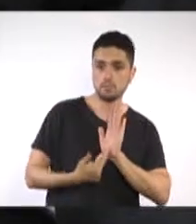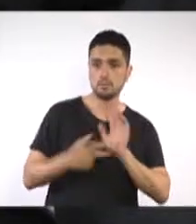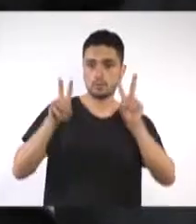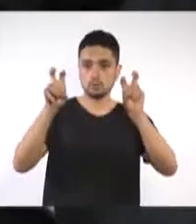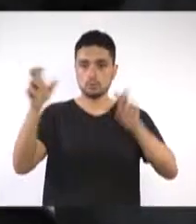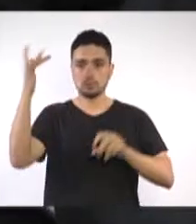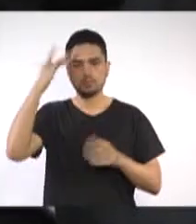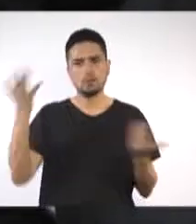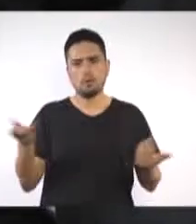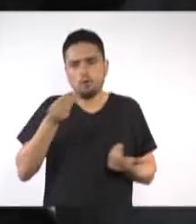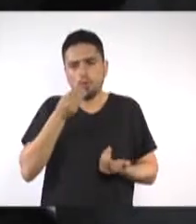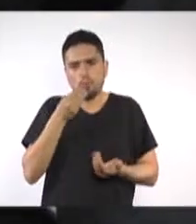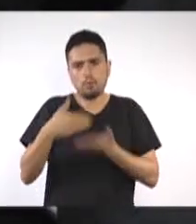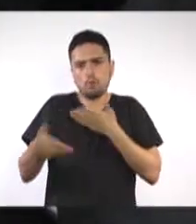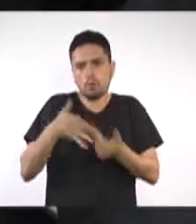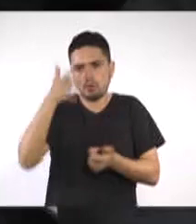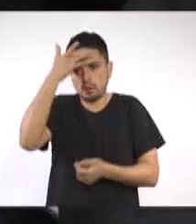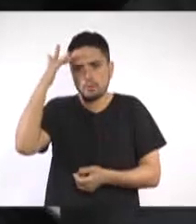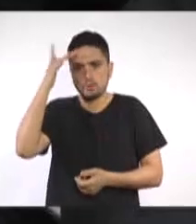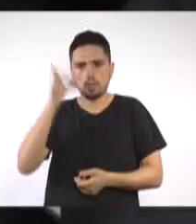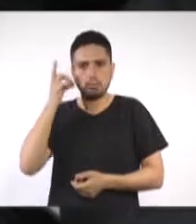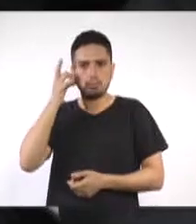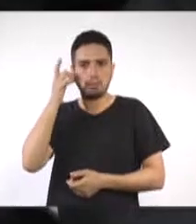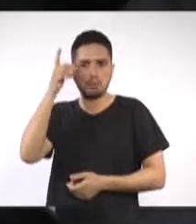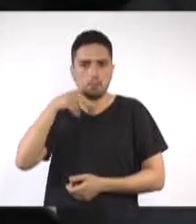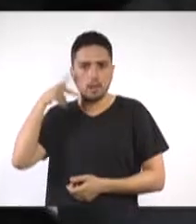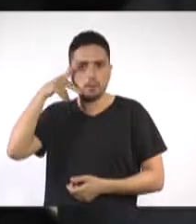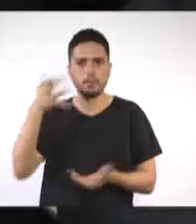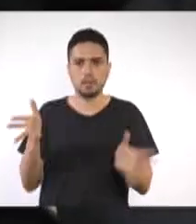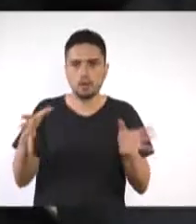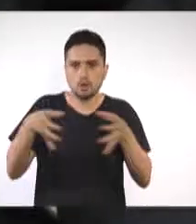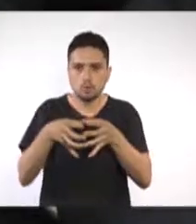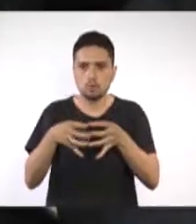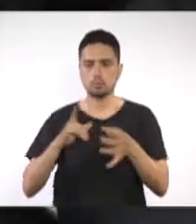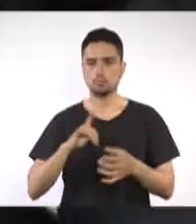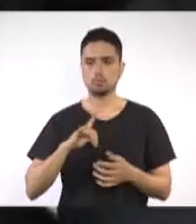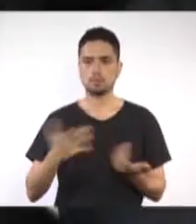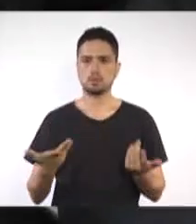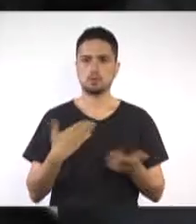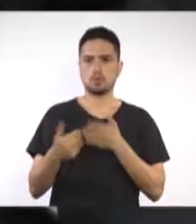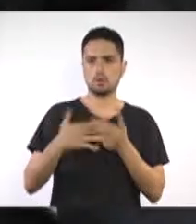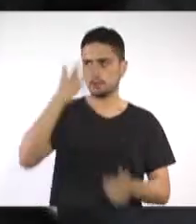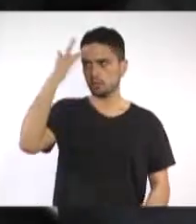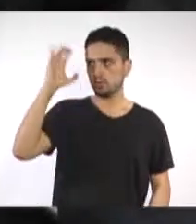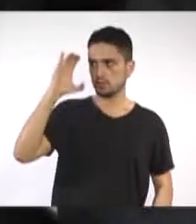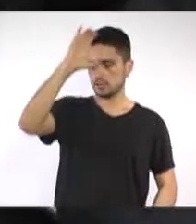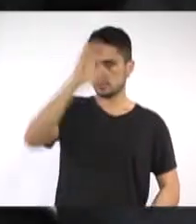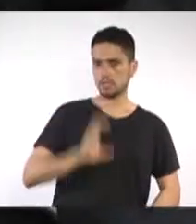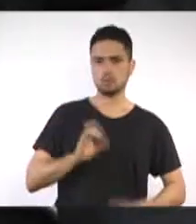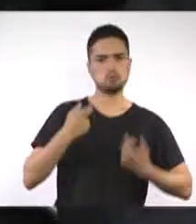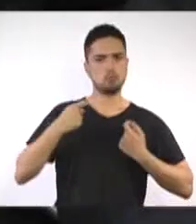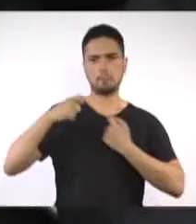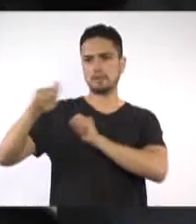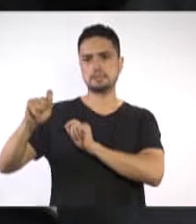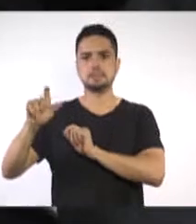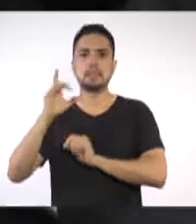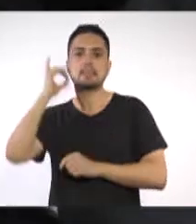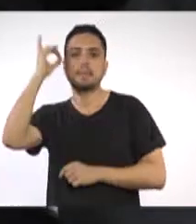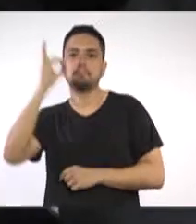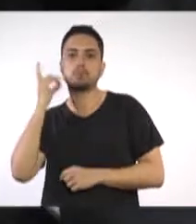qualquer parlamentar, qualquer grupo de parlamentar, qualquer cidadão não precisa ser deputado para acionar o